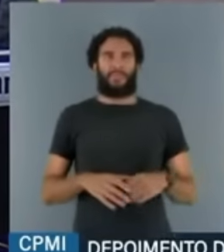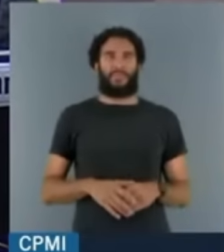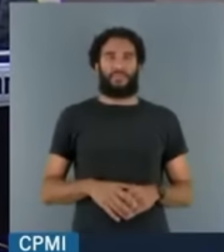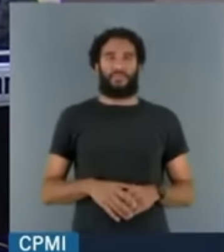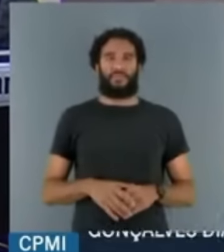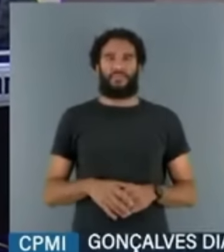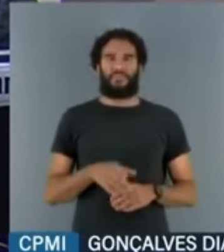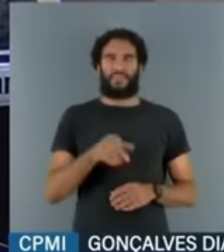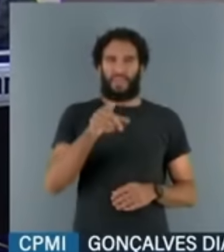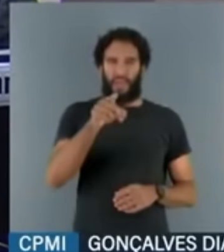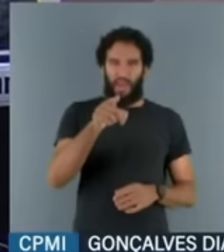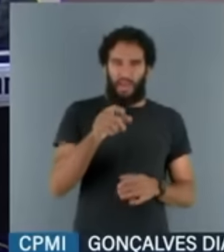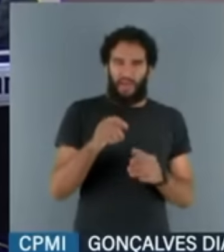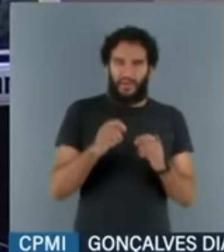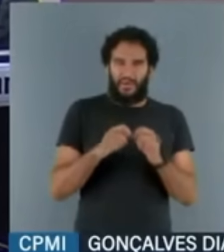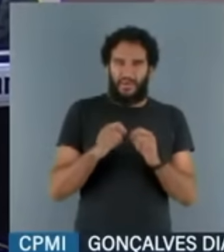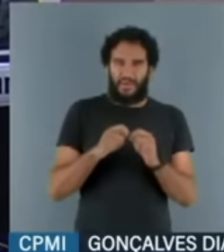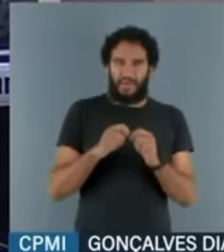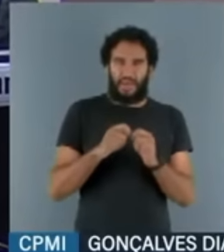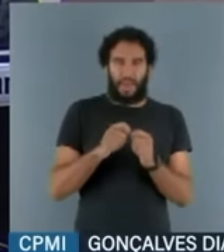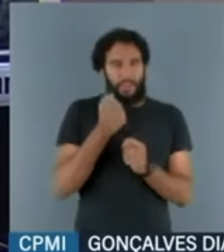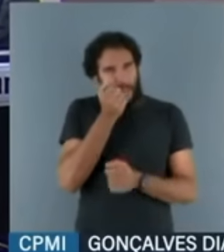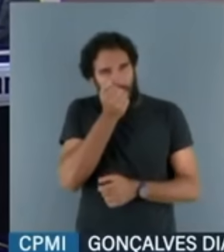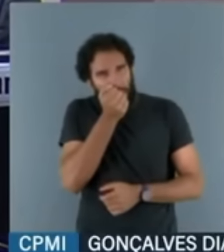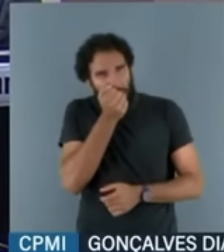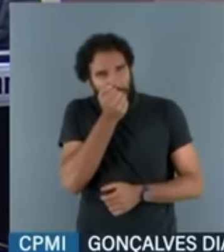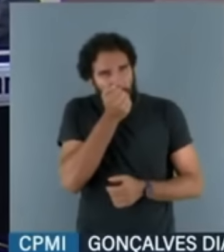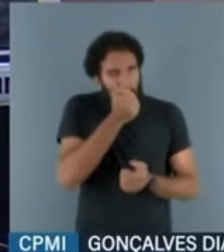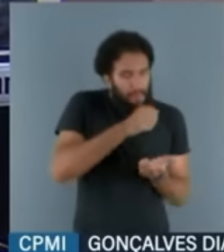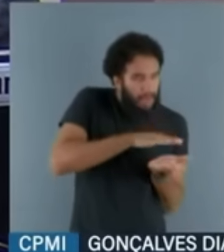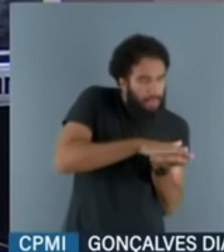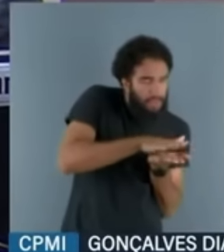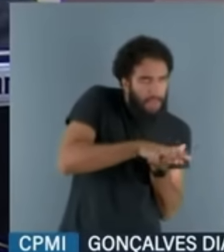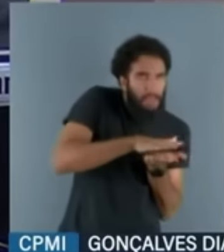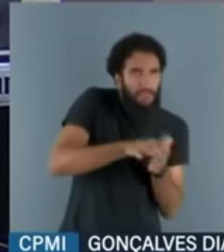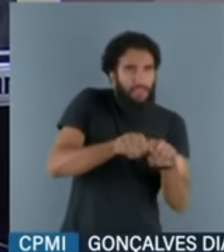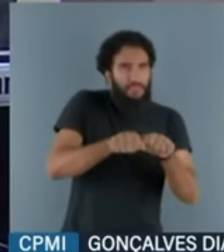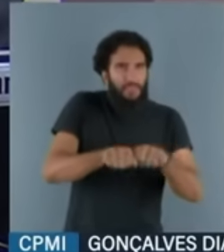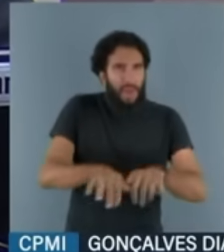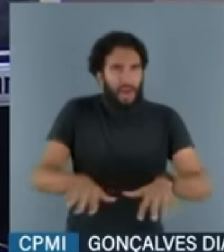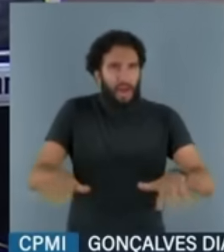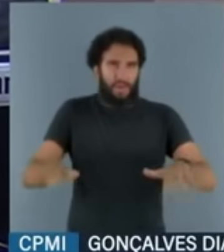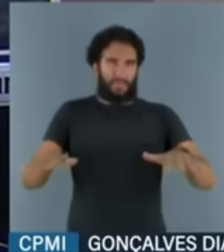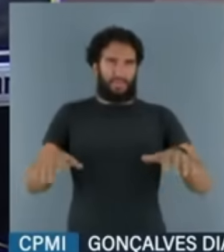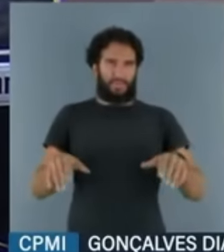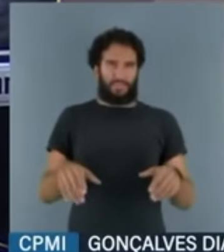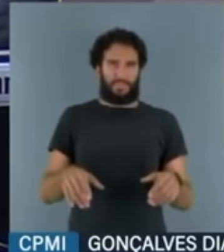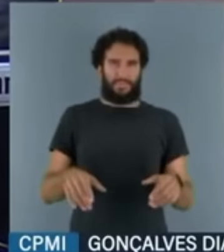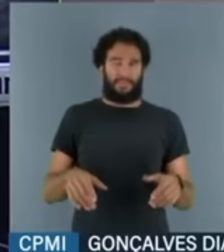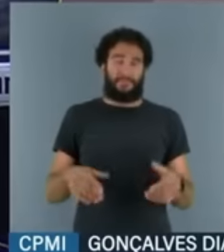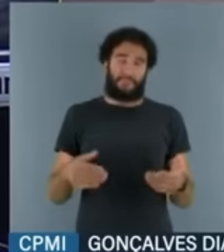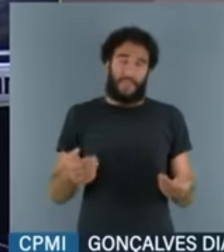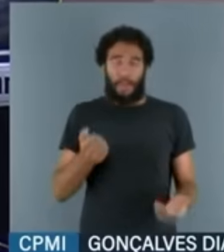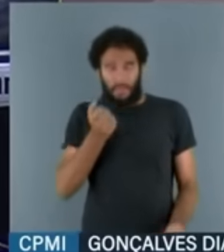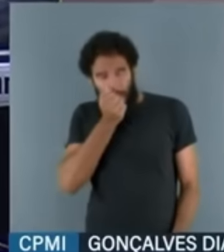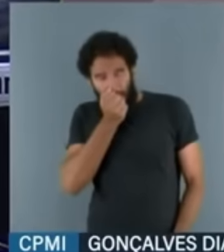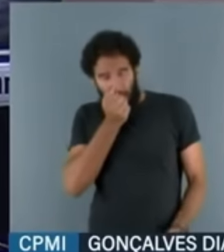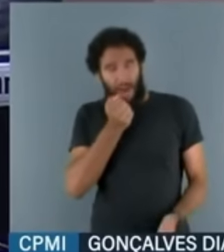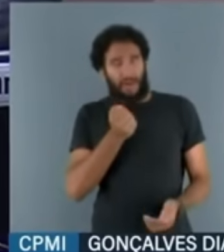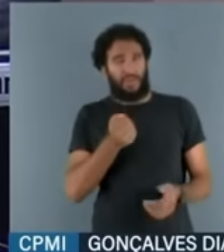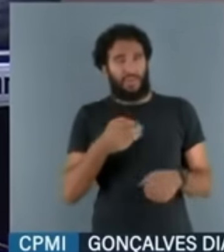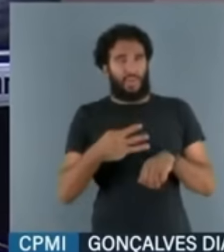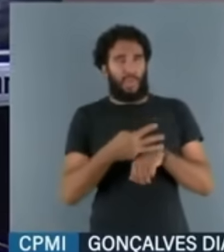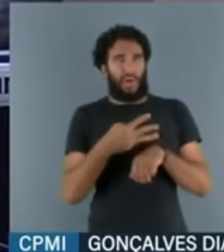compartilhamento desses áudios, né? E aí tá a tela, inclusive, na tela, né? E eram áudios, como eu